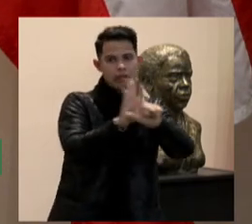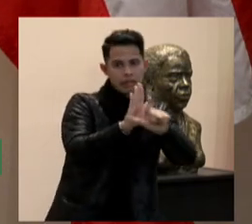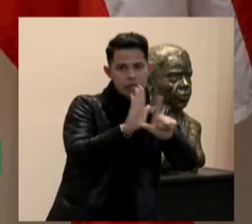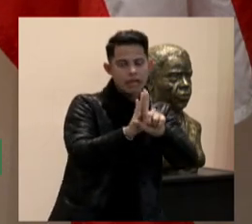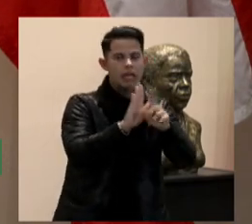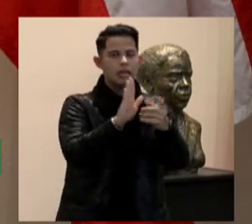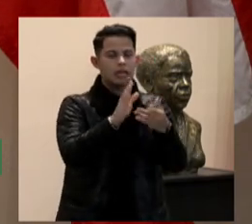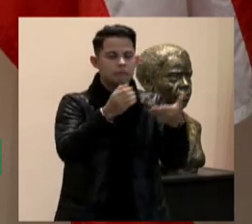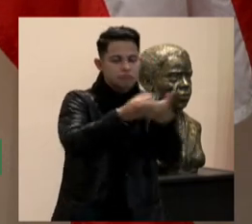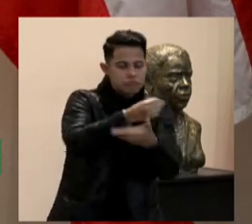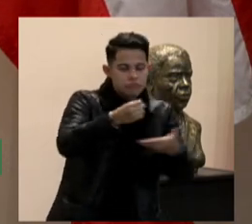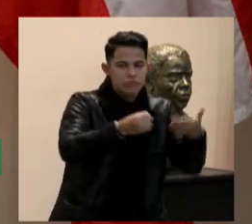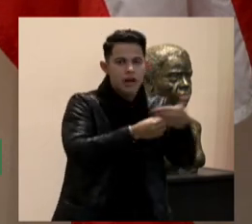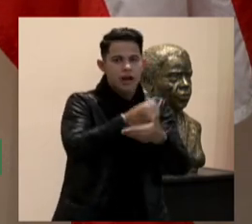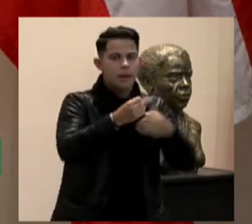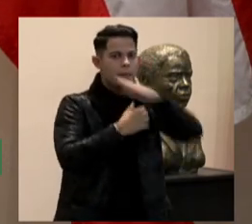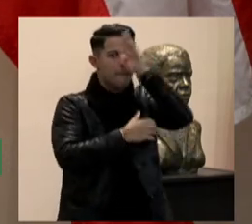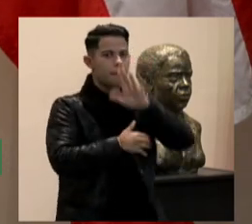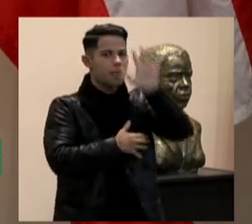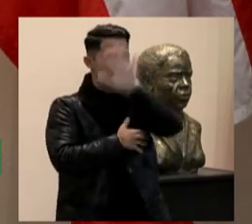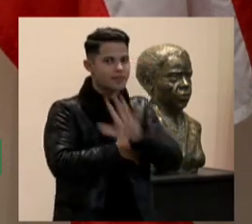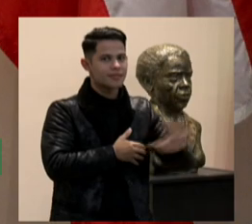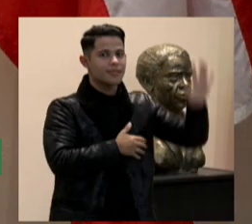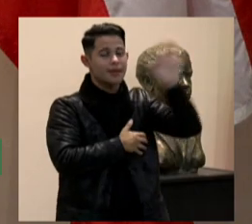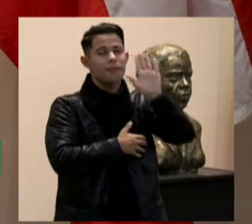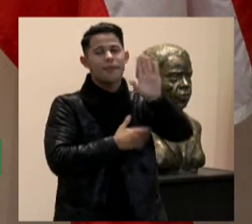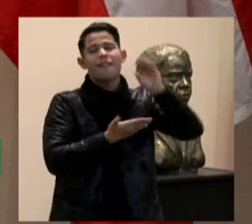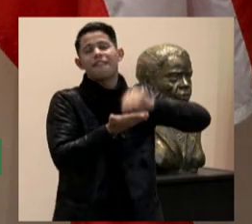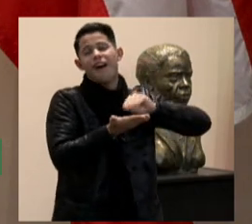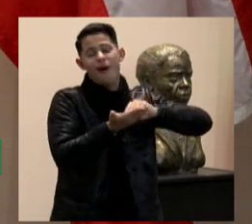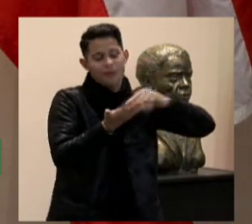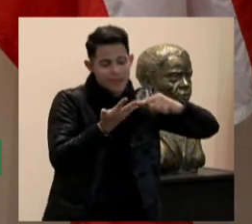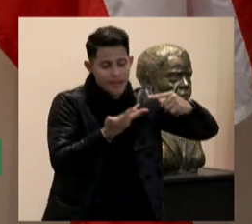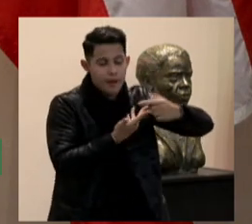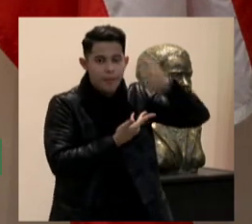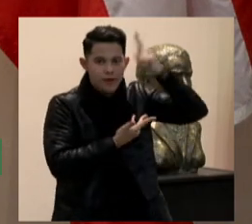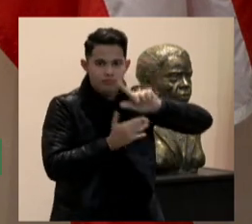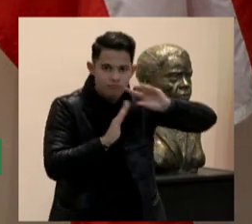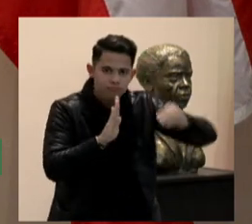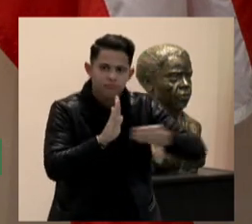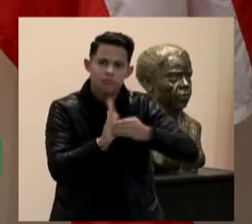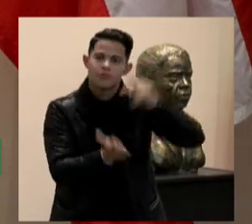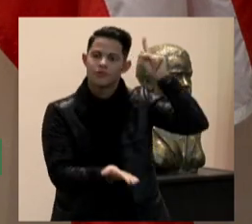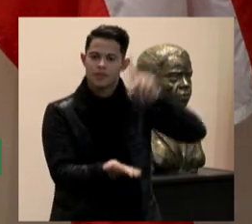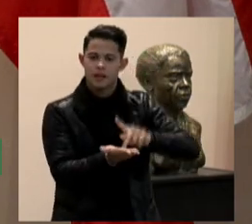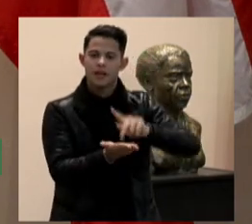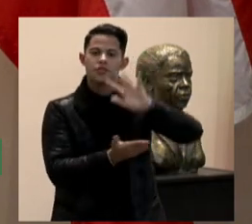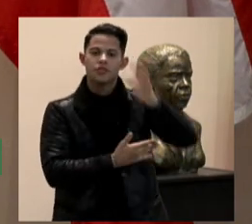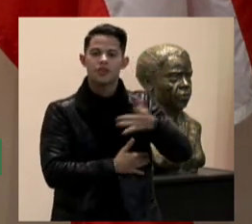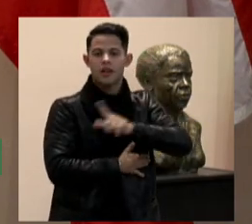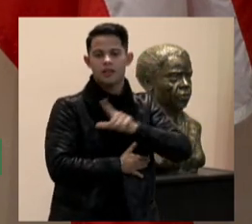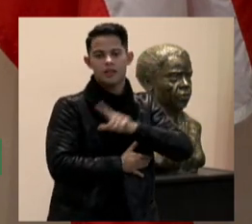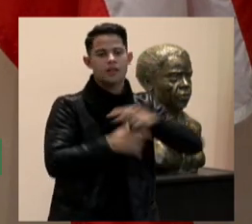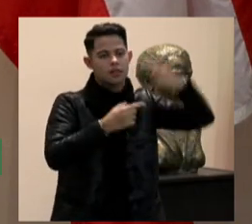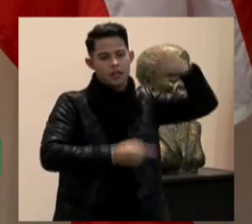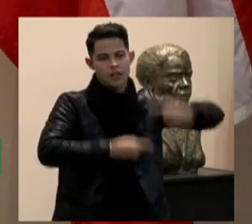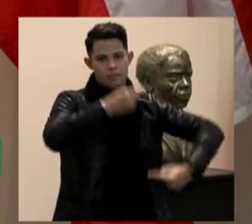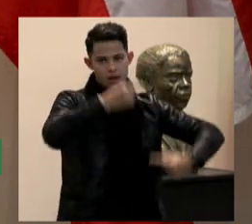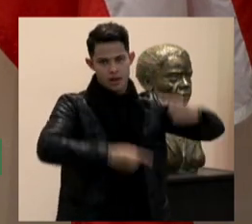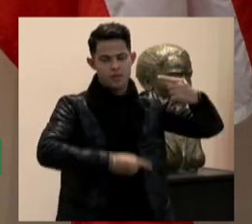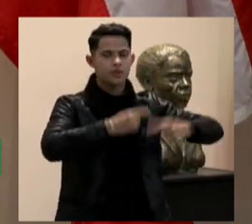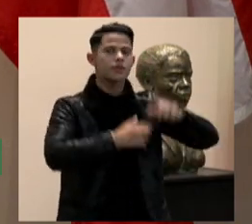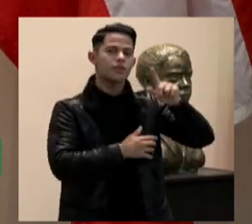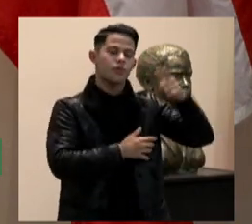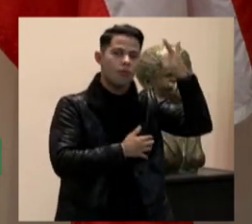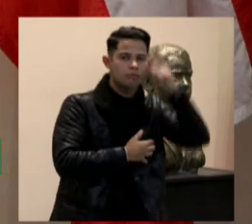públicas para conseguir, de fato, se materializar, mas a gente fez um debate que eu acho que, em certa medida, conseguiu avançar